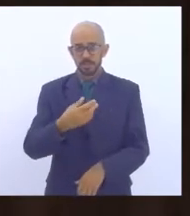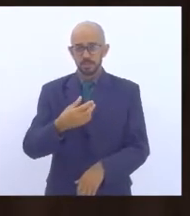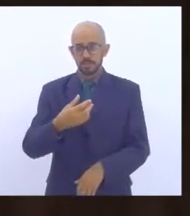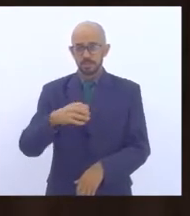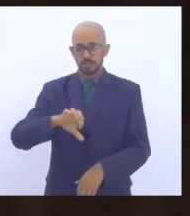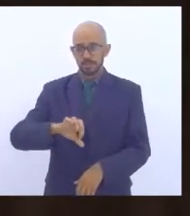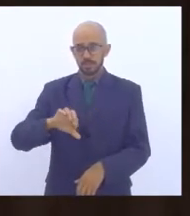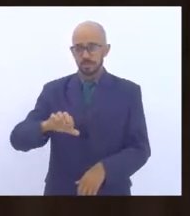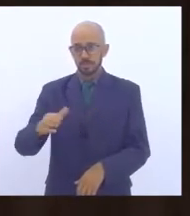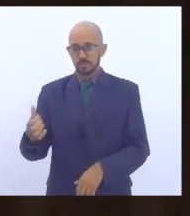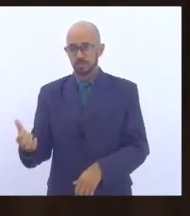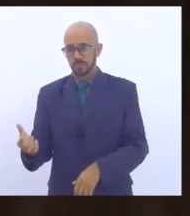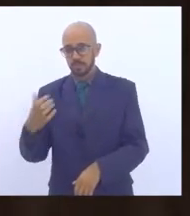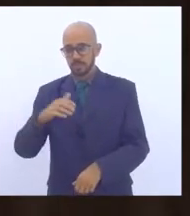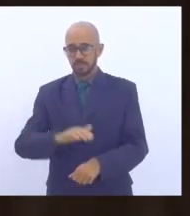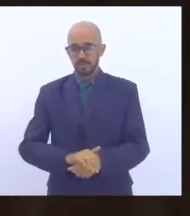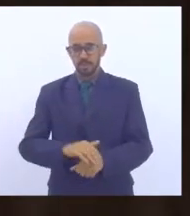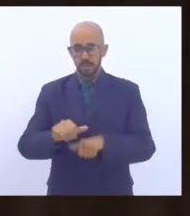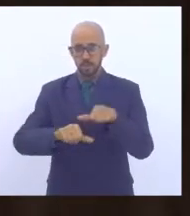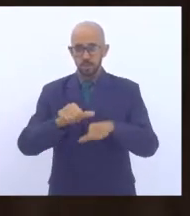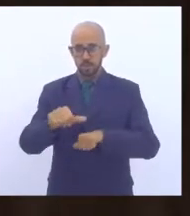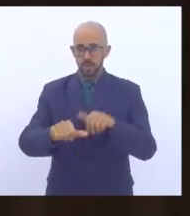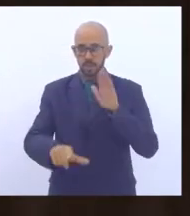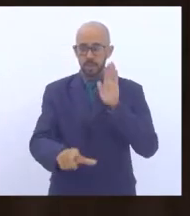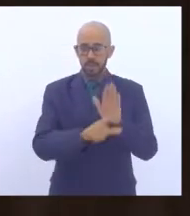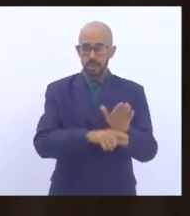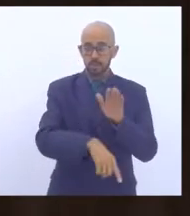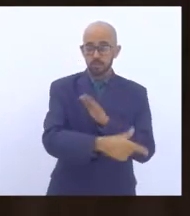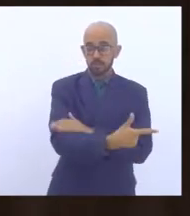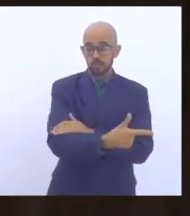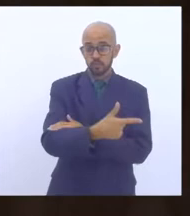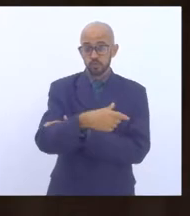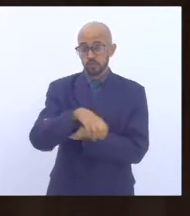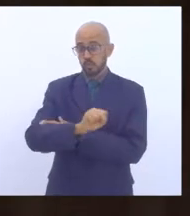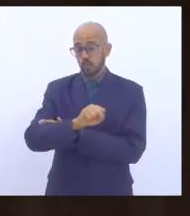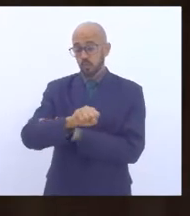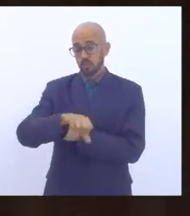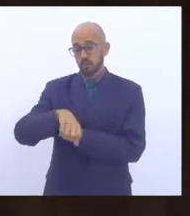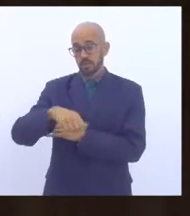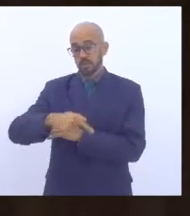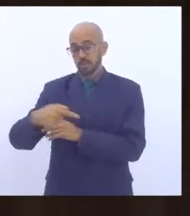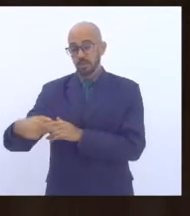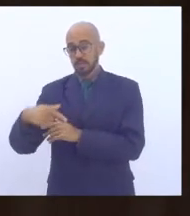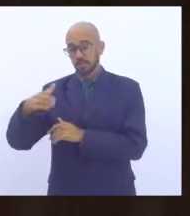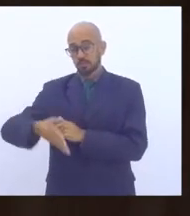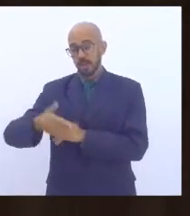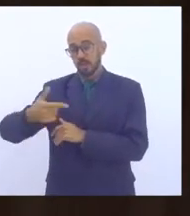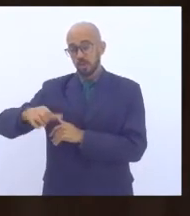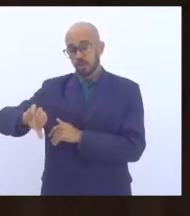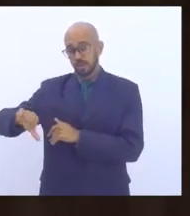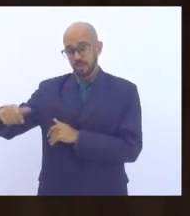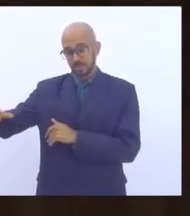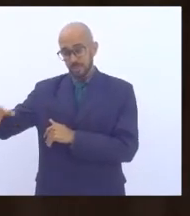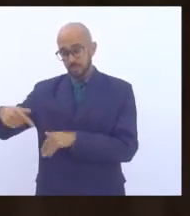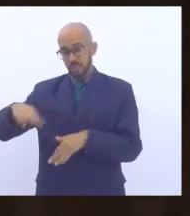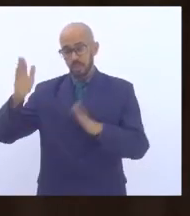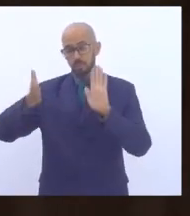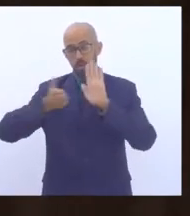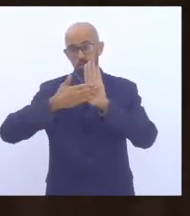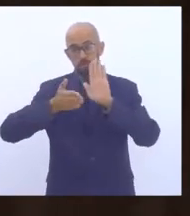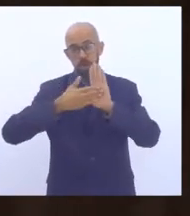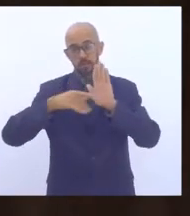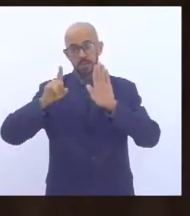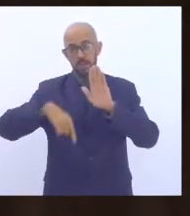que pretende alterar a lei 2877 dd97 então ele propõe acrescentar